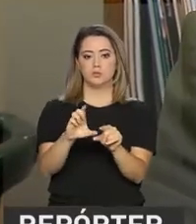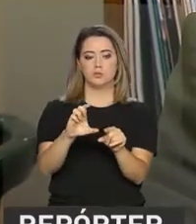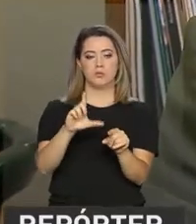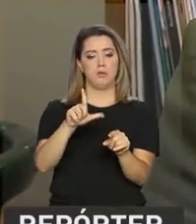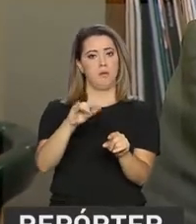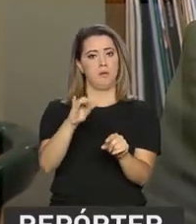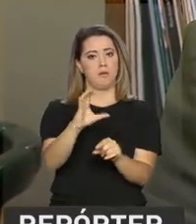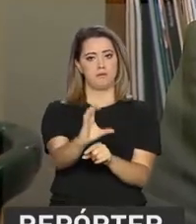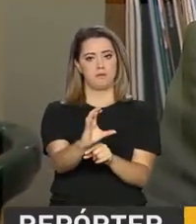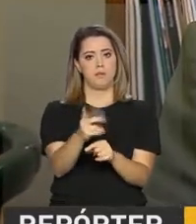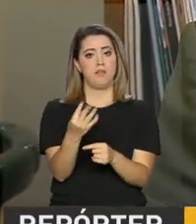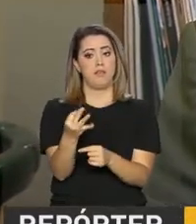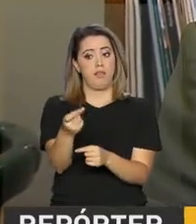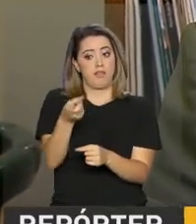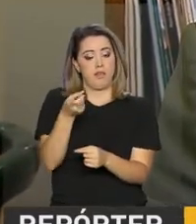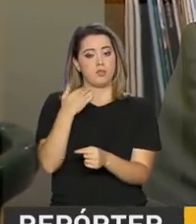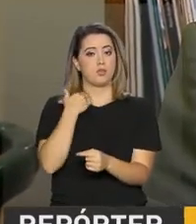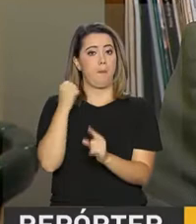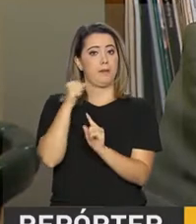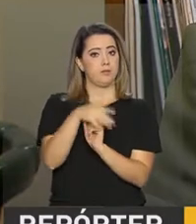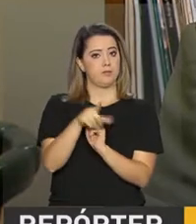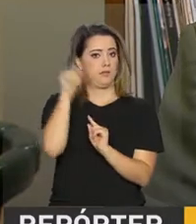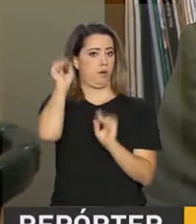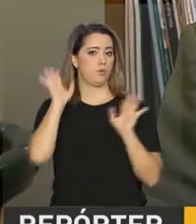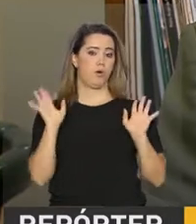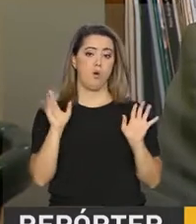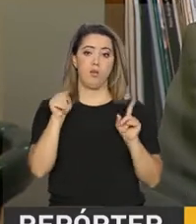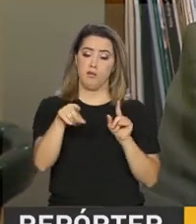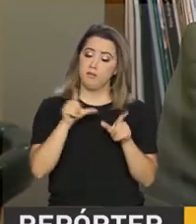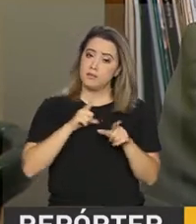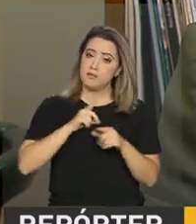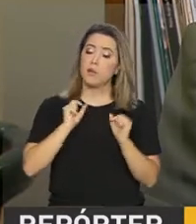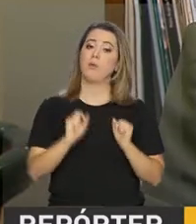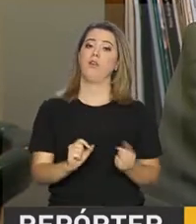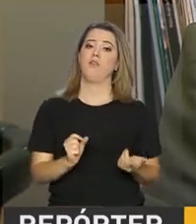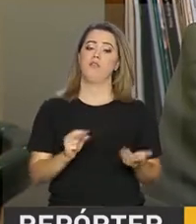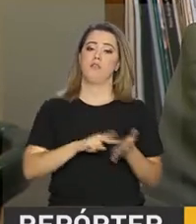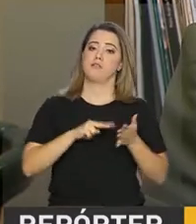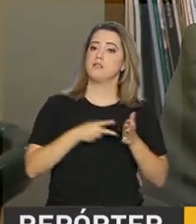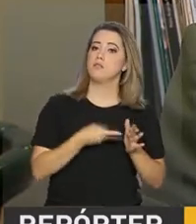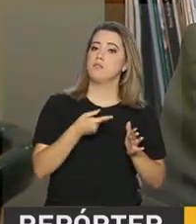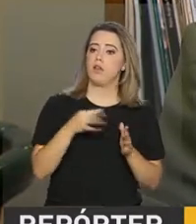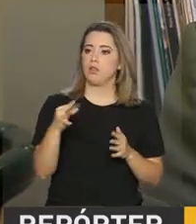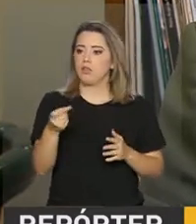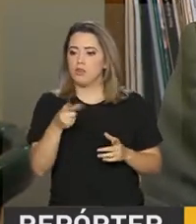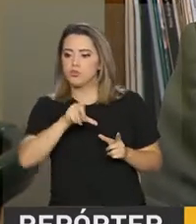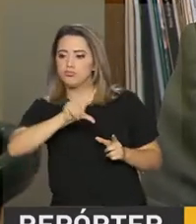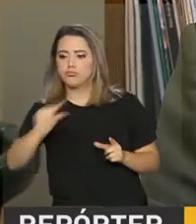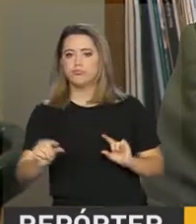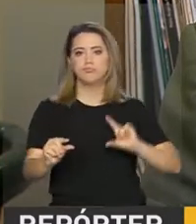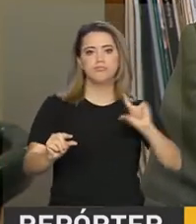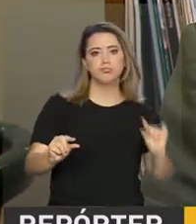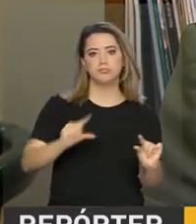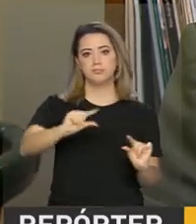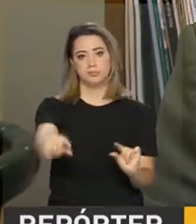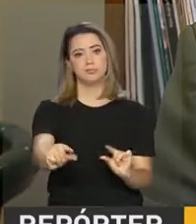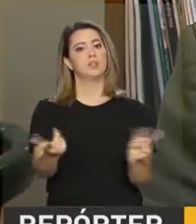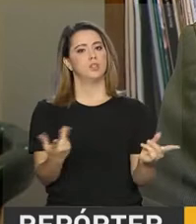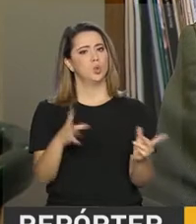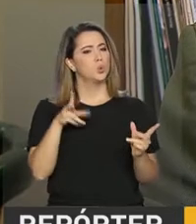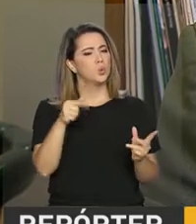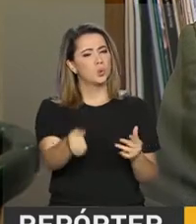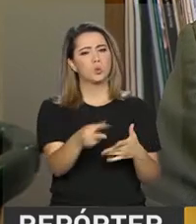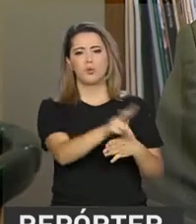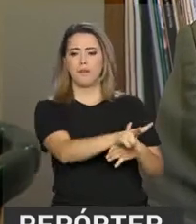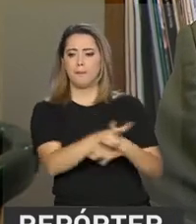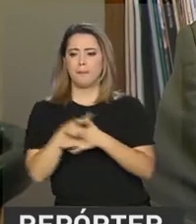juro que a taxa que o banco central define você tem um efeito sobre as demais taxas de juros todos esses financiamentos acabam